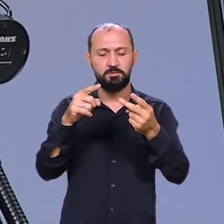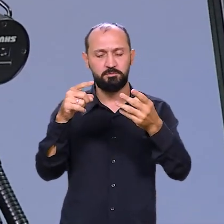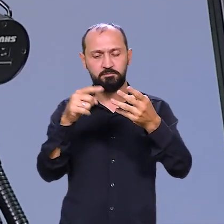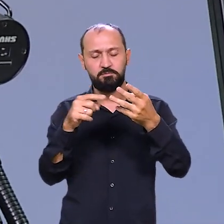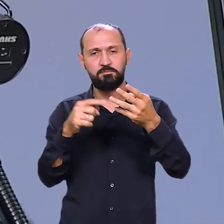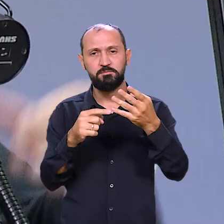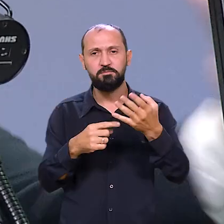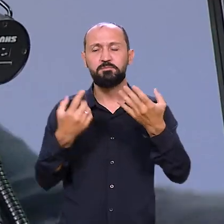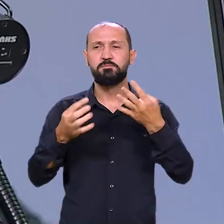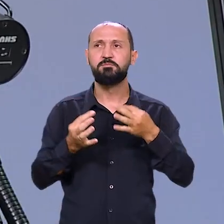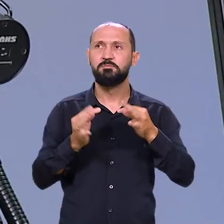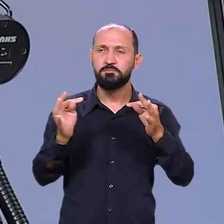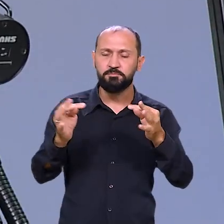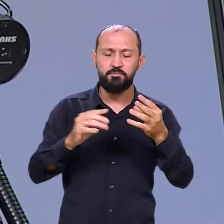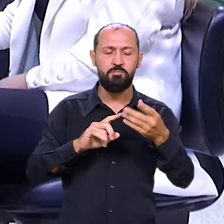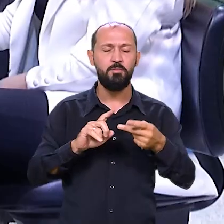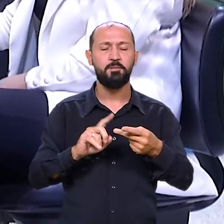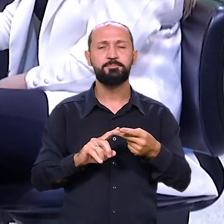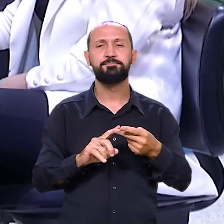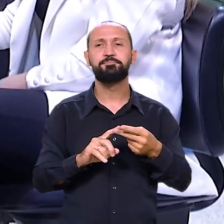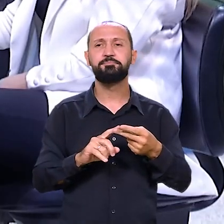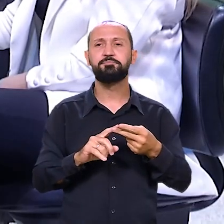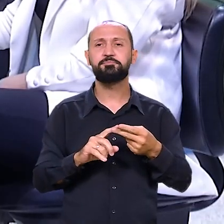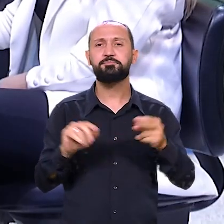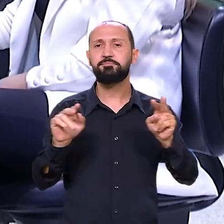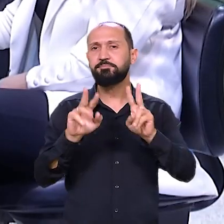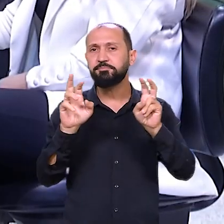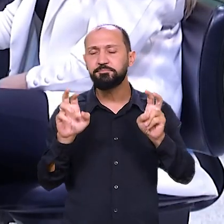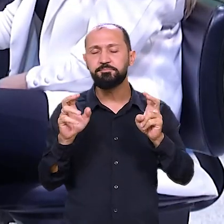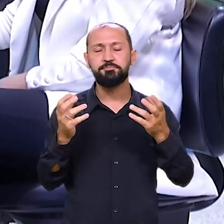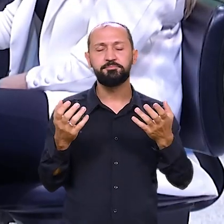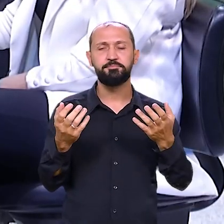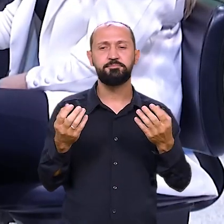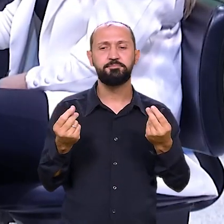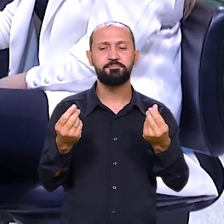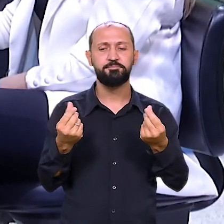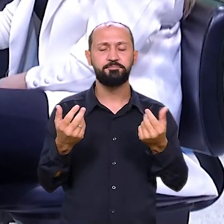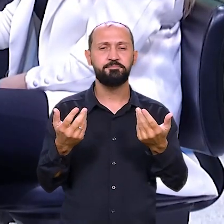outros itens, tecnologia, né, a questão